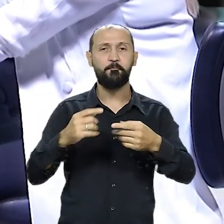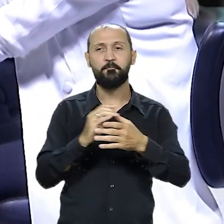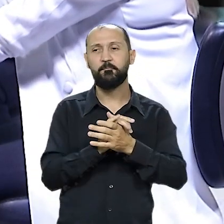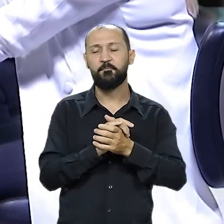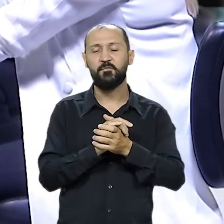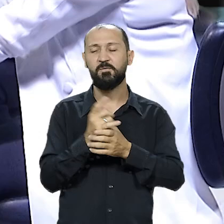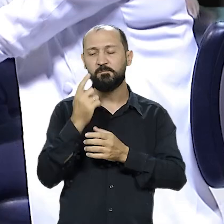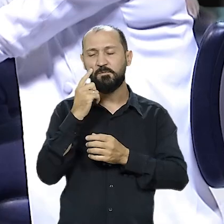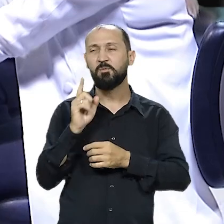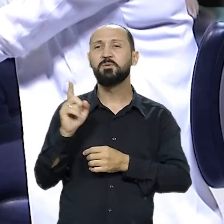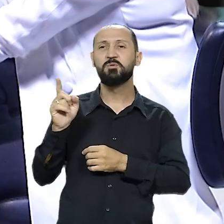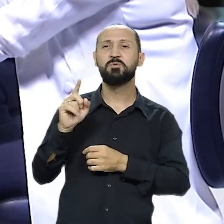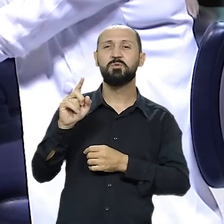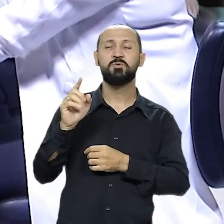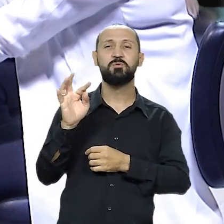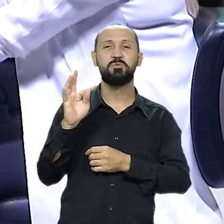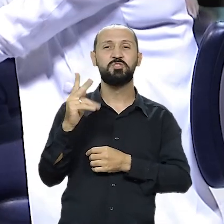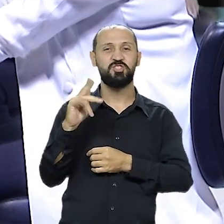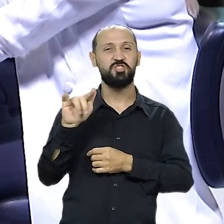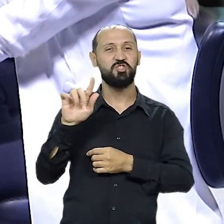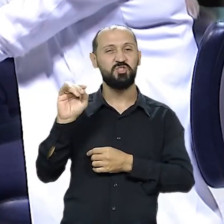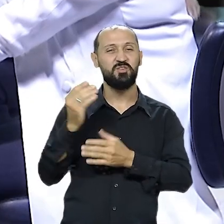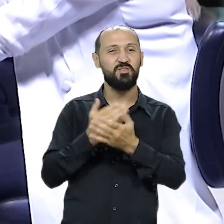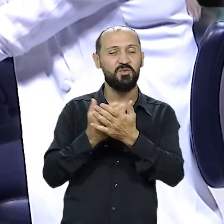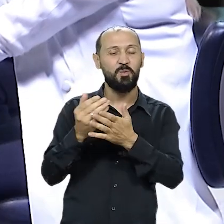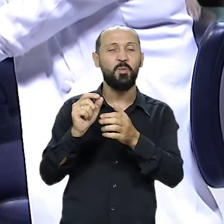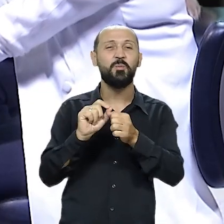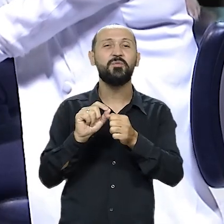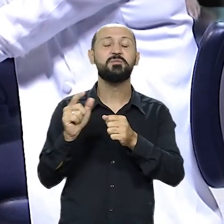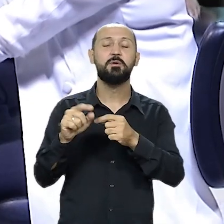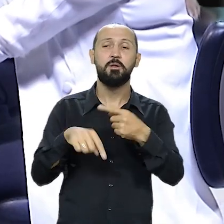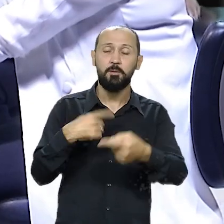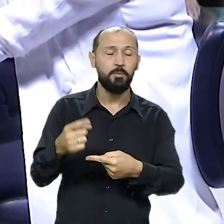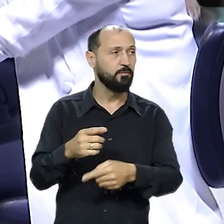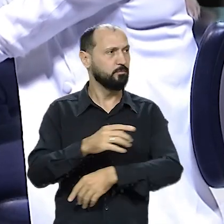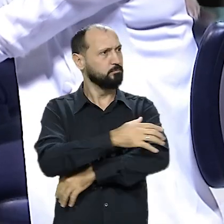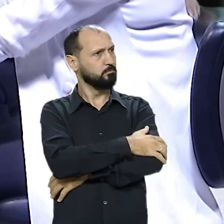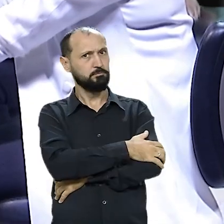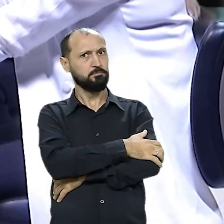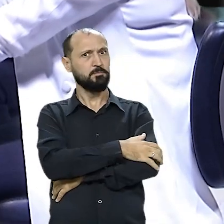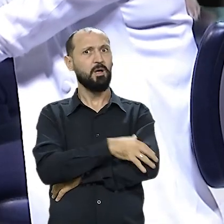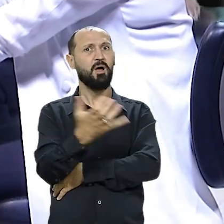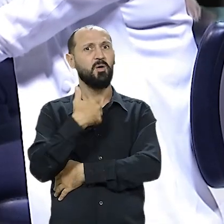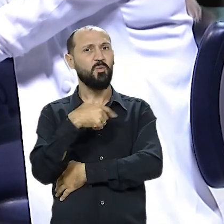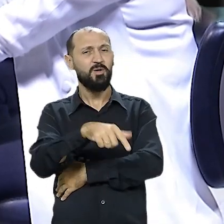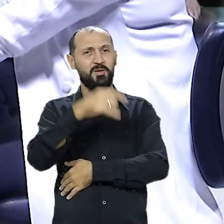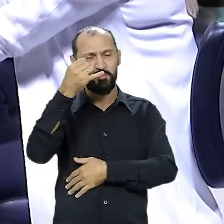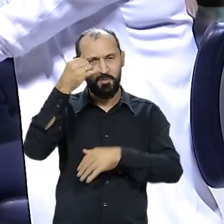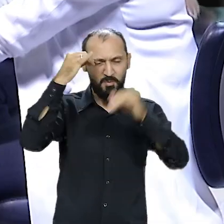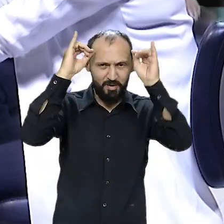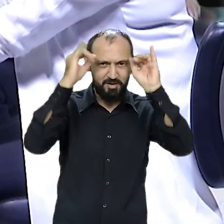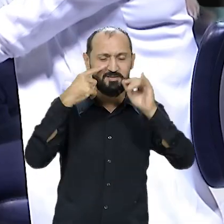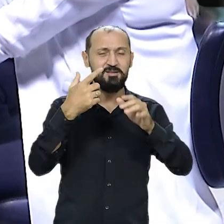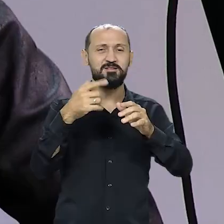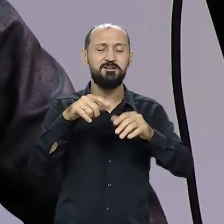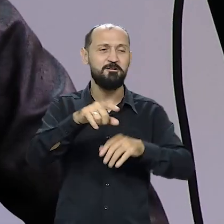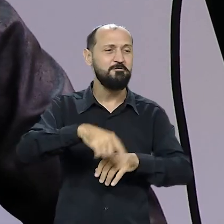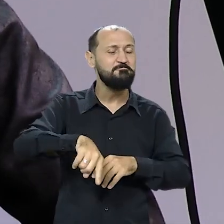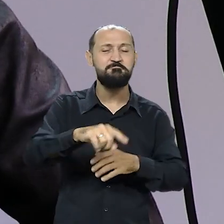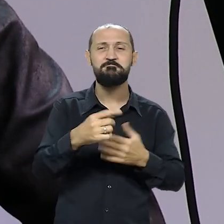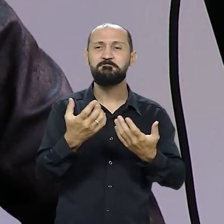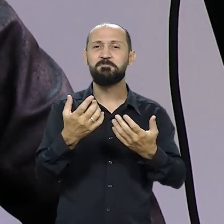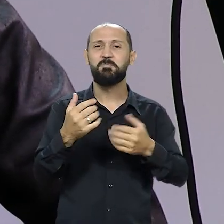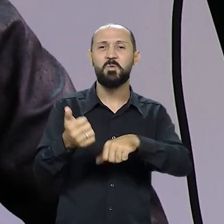competindo. E é como o Tiago falou, ele começou a produzir, daqui a pouco ele falou, não, mas eu quero que o meu gado seja